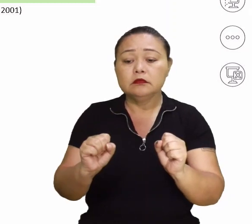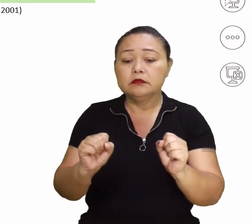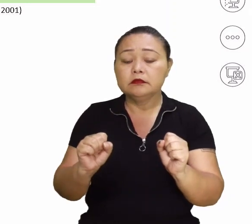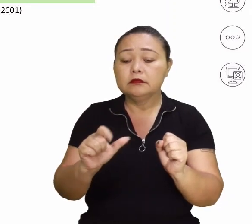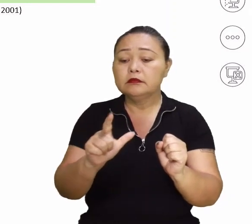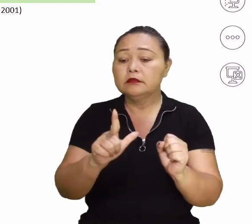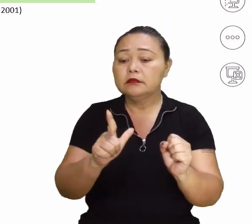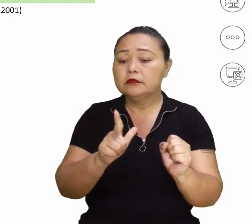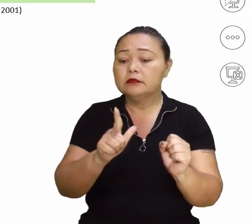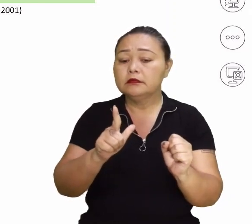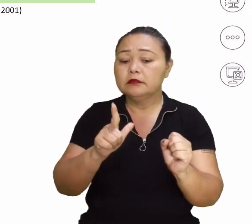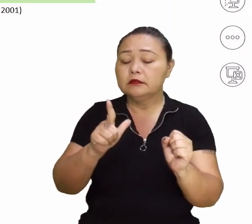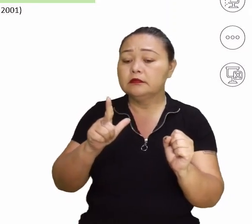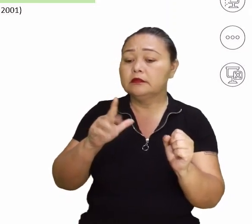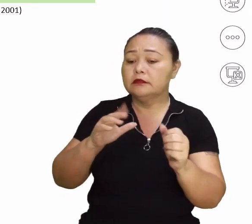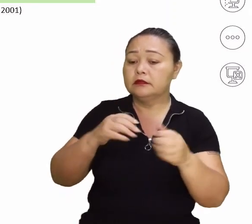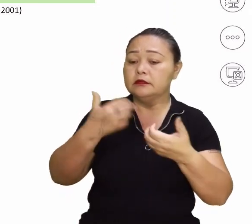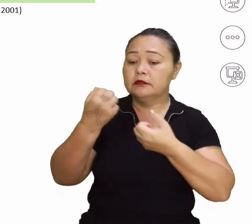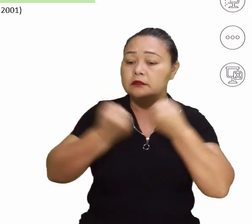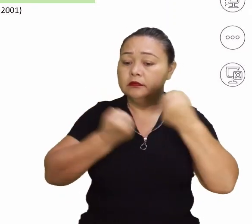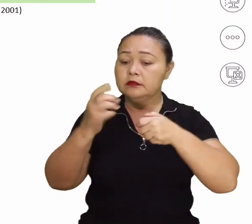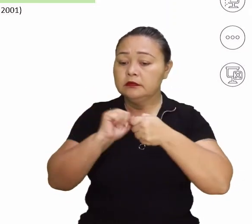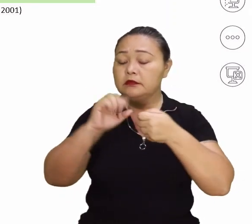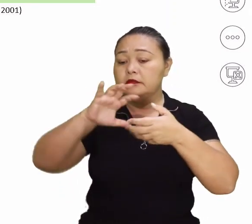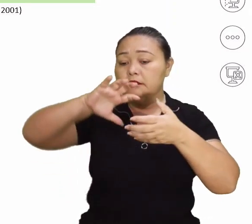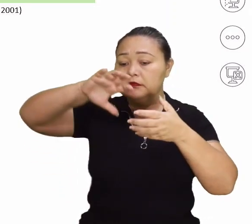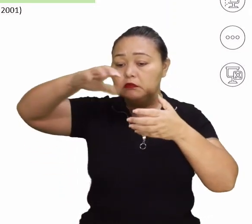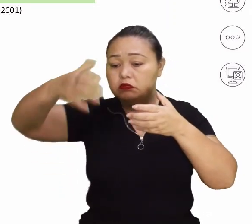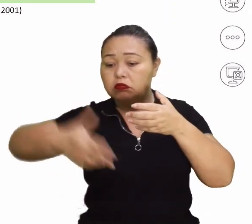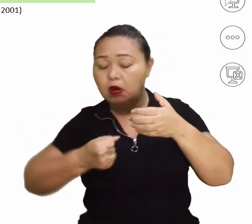entrando essas máquinas em busca de minério,